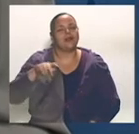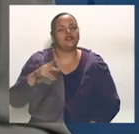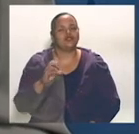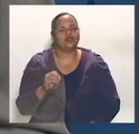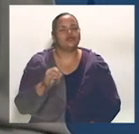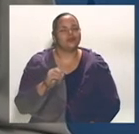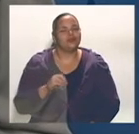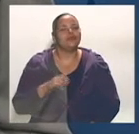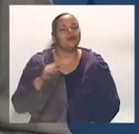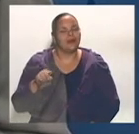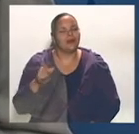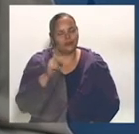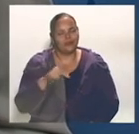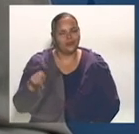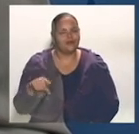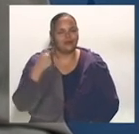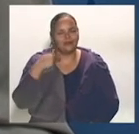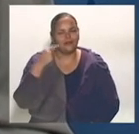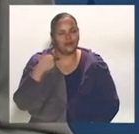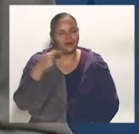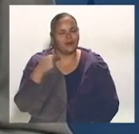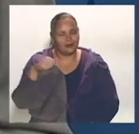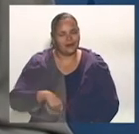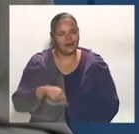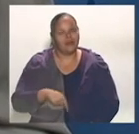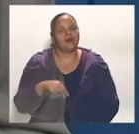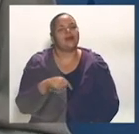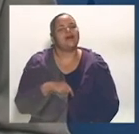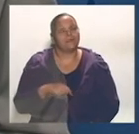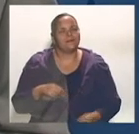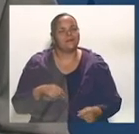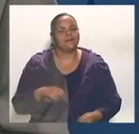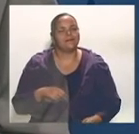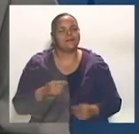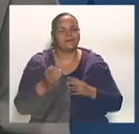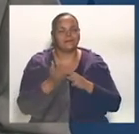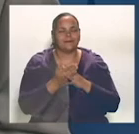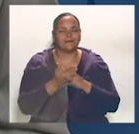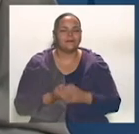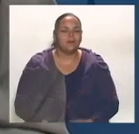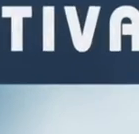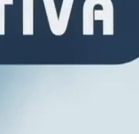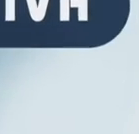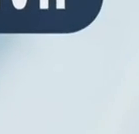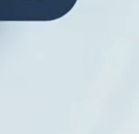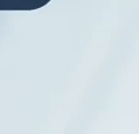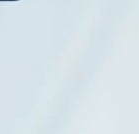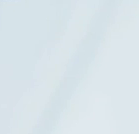Martinho Neves Miranda, que é professor e advogado aqui no Arena Esportiva.